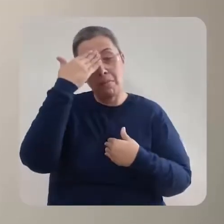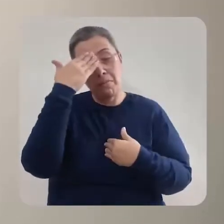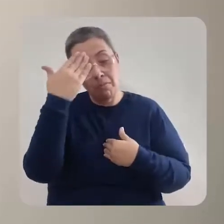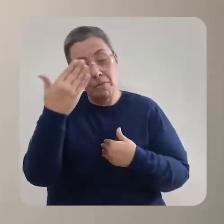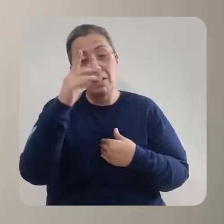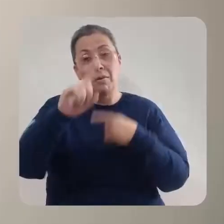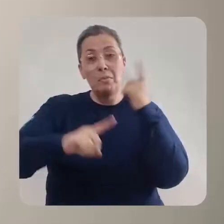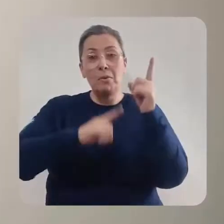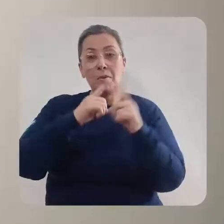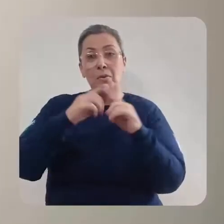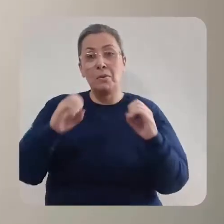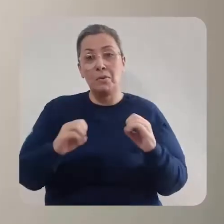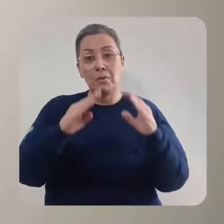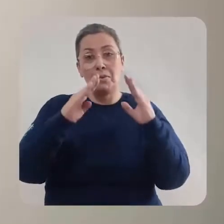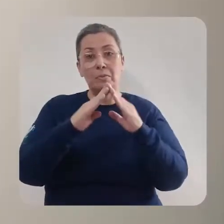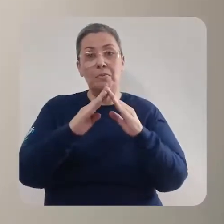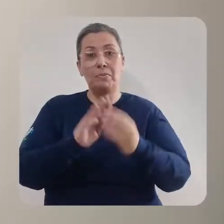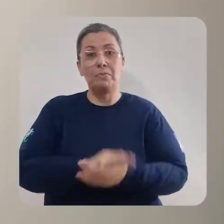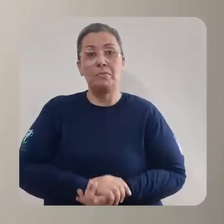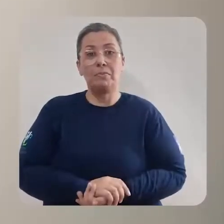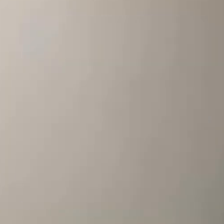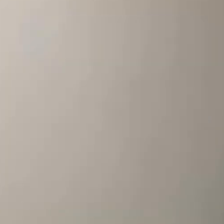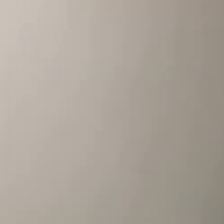Muito obrigada e até o nosso próximo encontro.